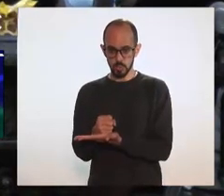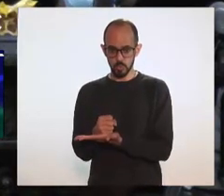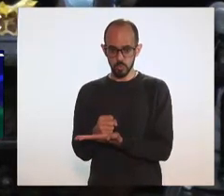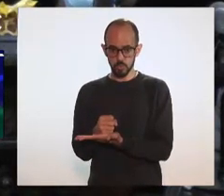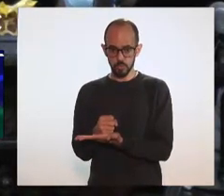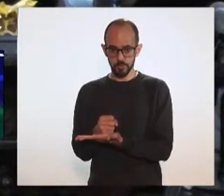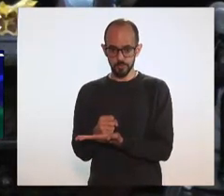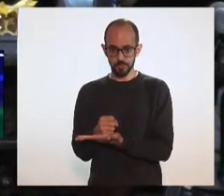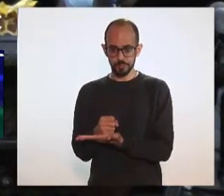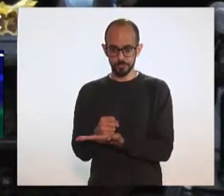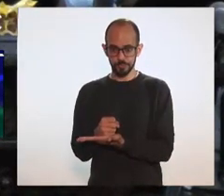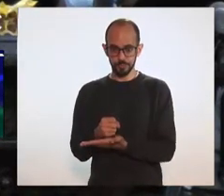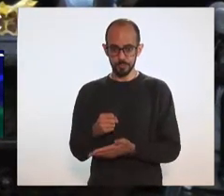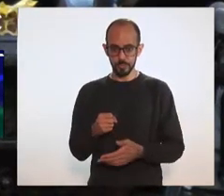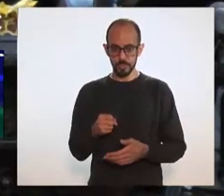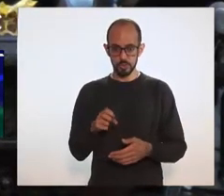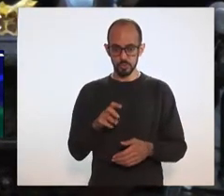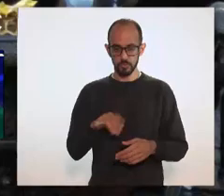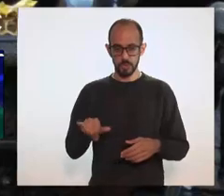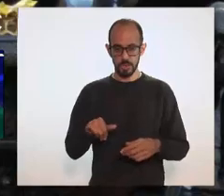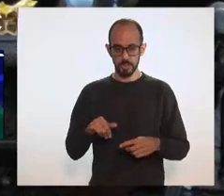mas vamos discutir isso